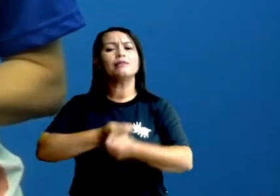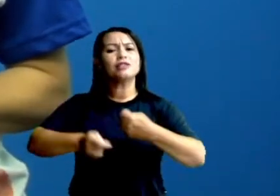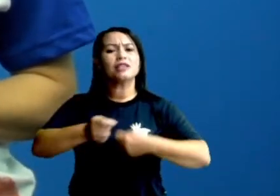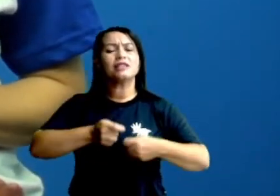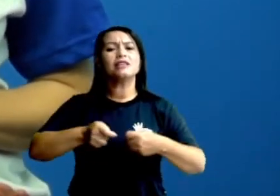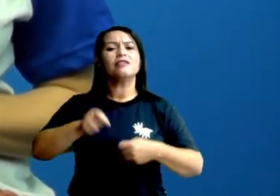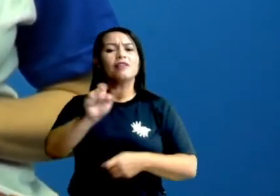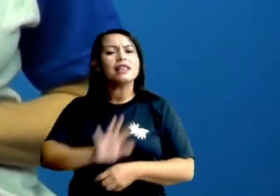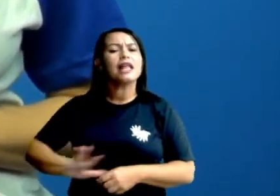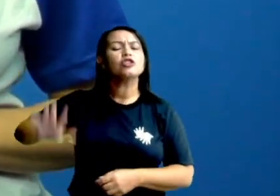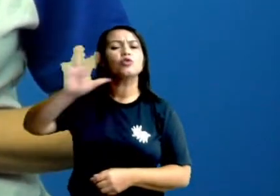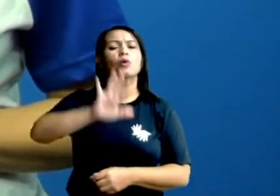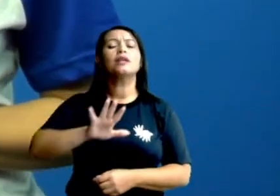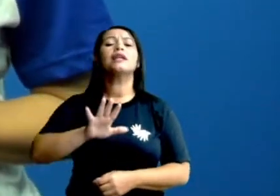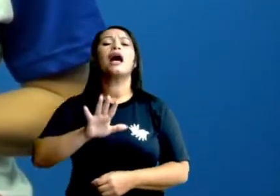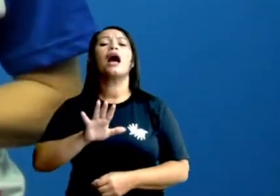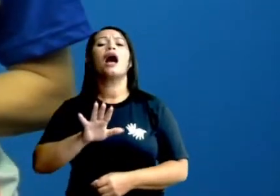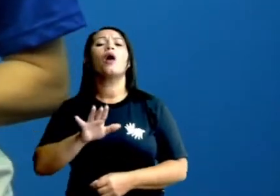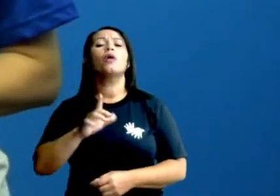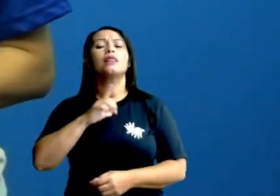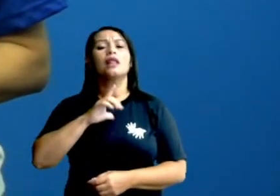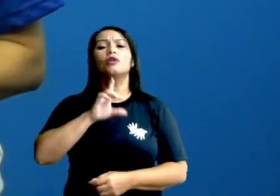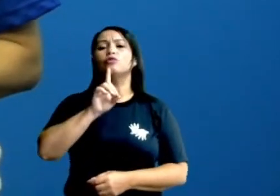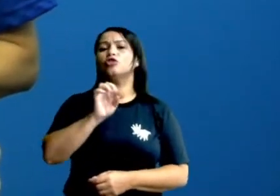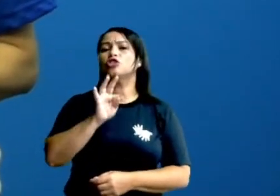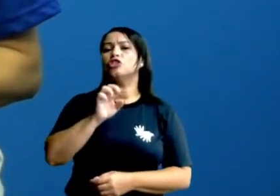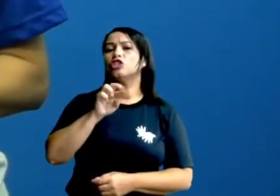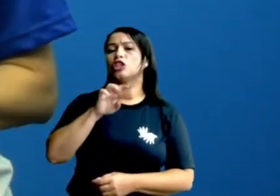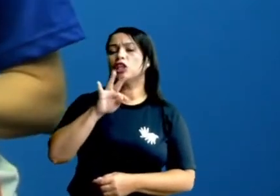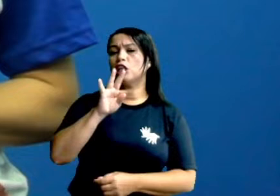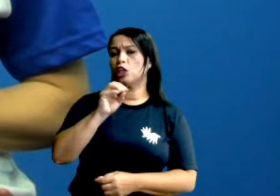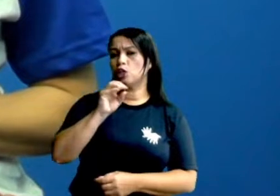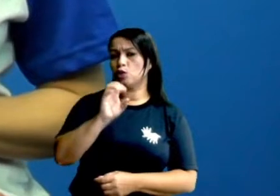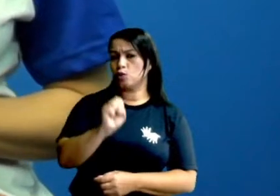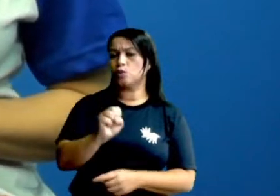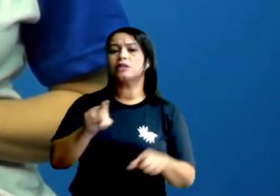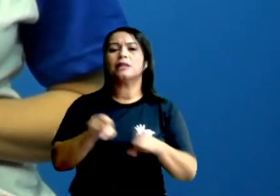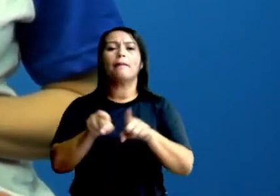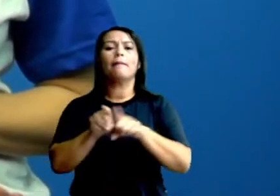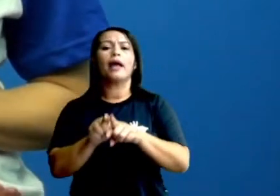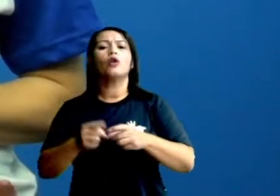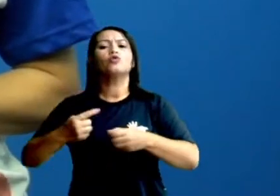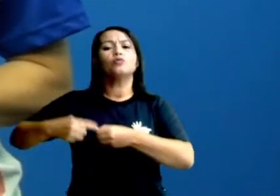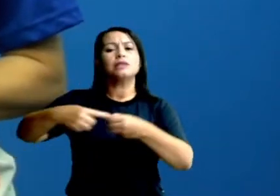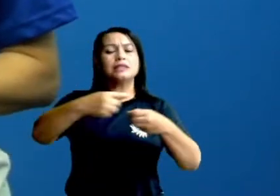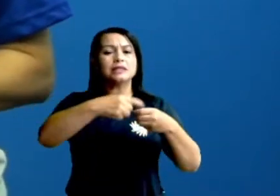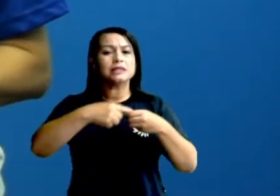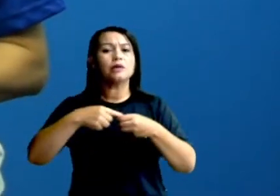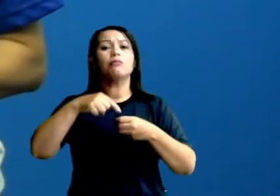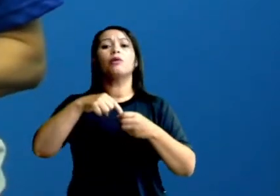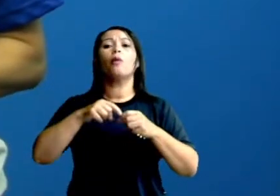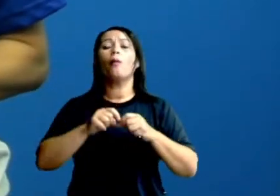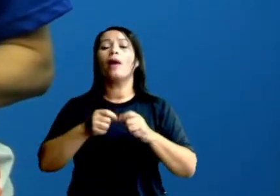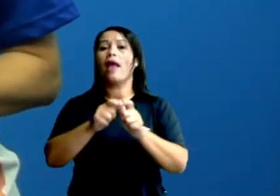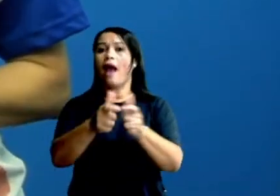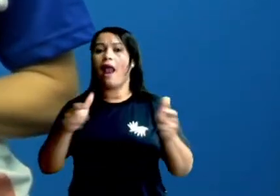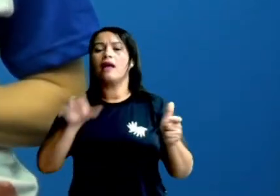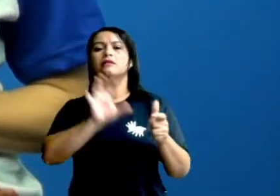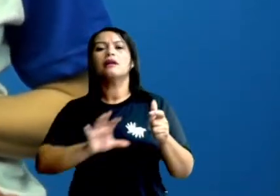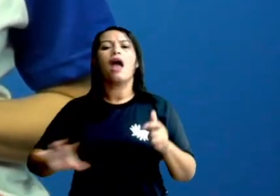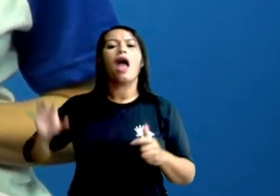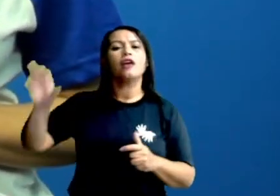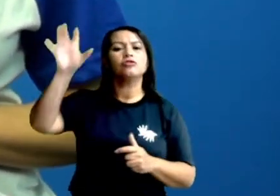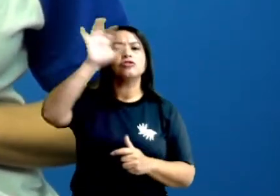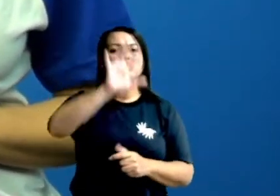ou seja, os distritos, os municípios, a unidade federativa e a grande região, tá? Suas fronteiras e